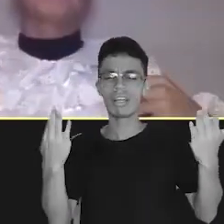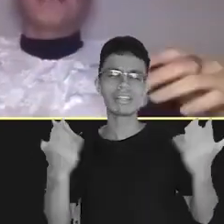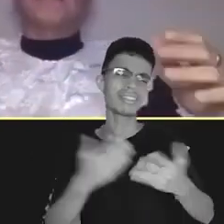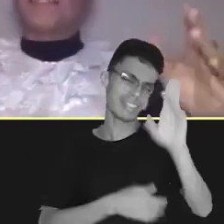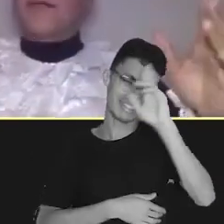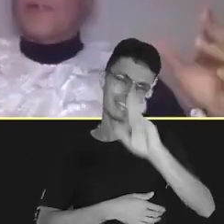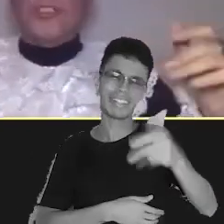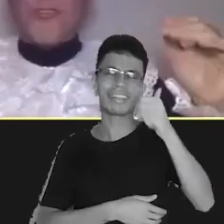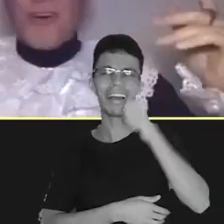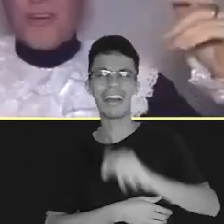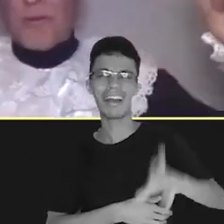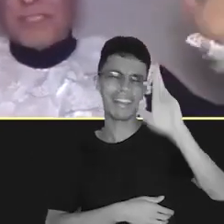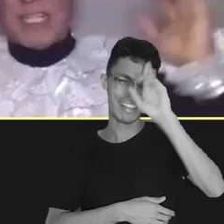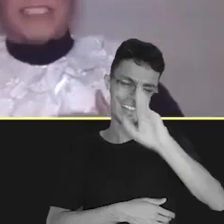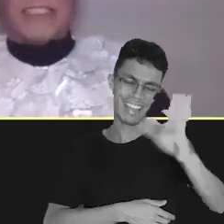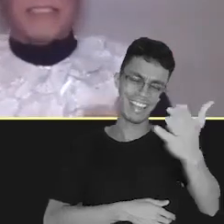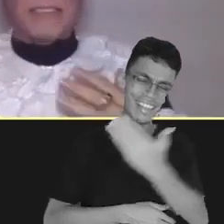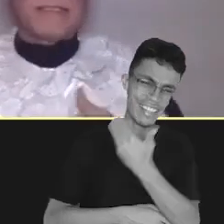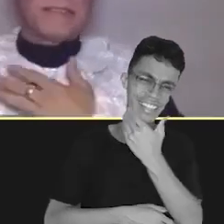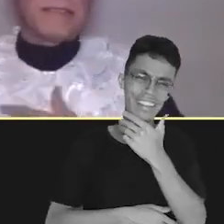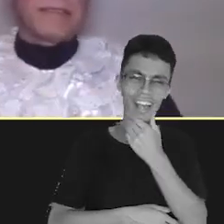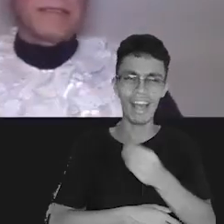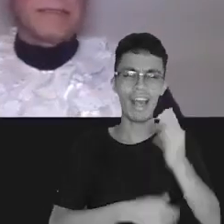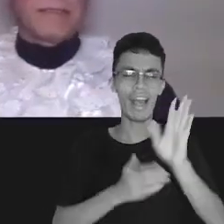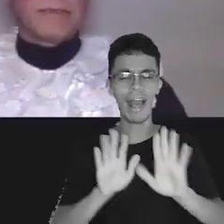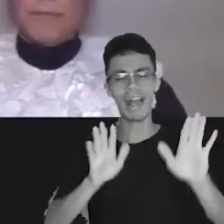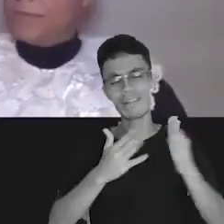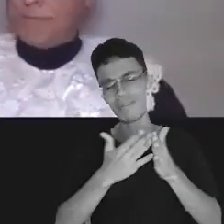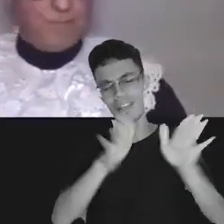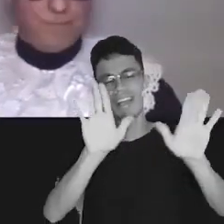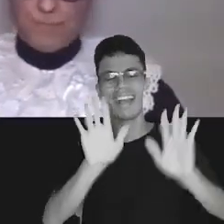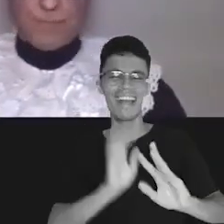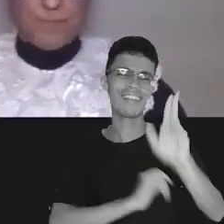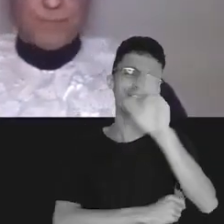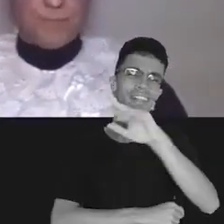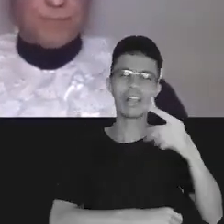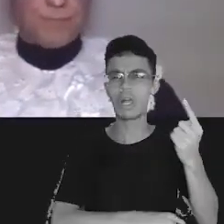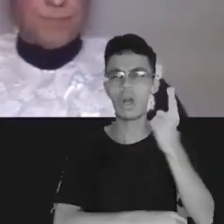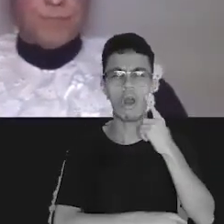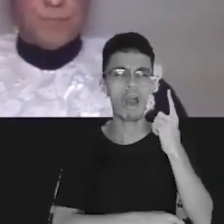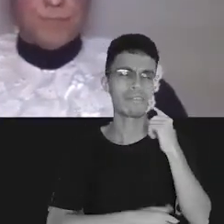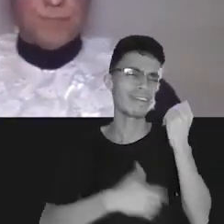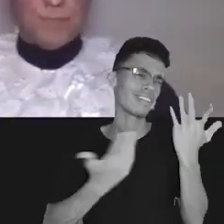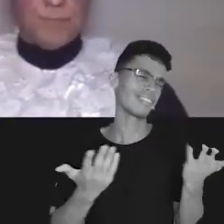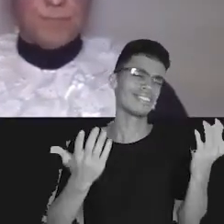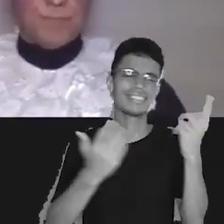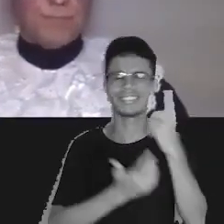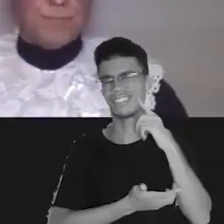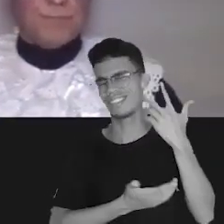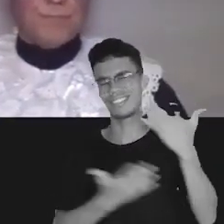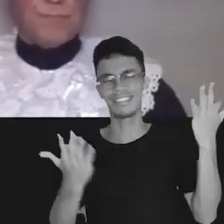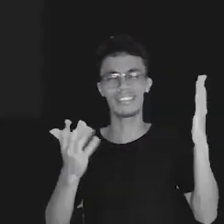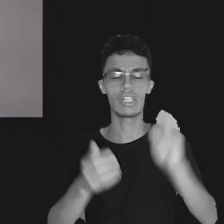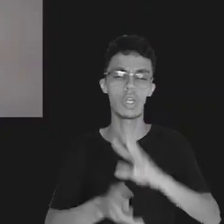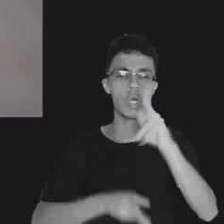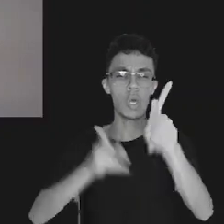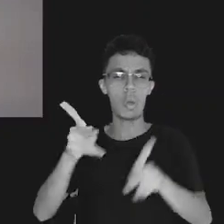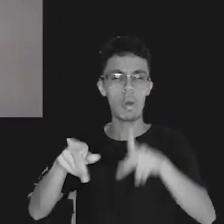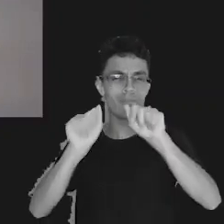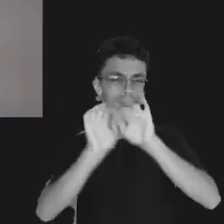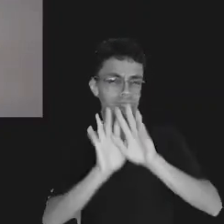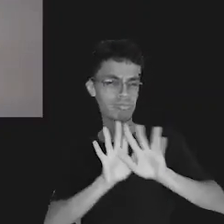senhora, com licença, meu senhor, com licença. Eu nunca vi. Isso eu nunca vi. O povo